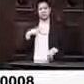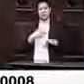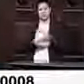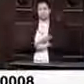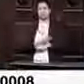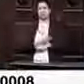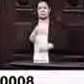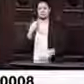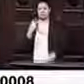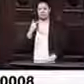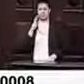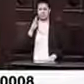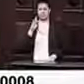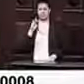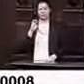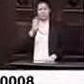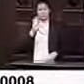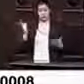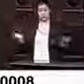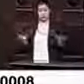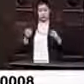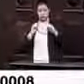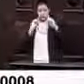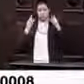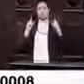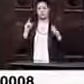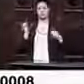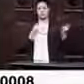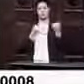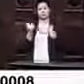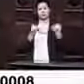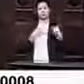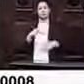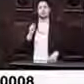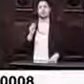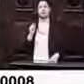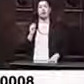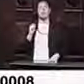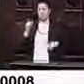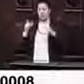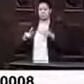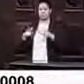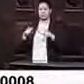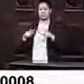Ramos, hoje nós acordamos com a notícia de que a Fazenda